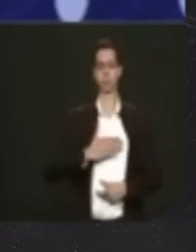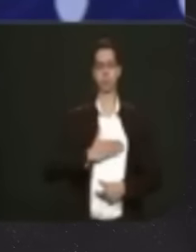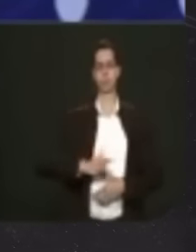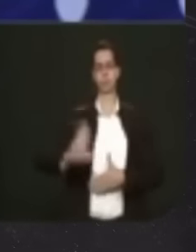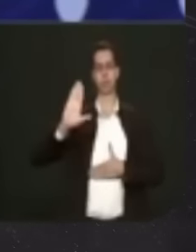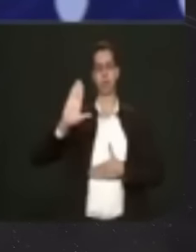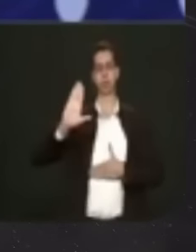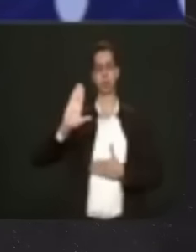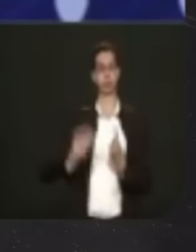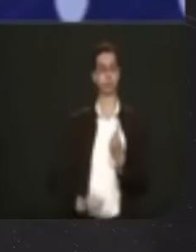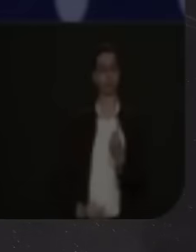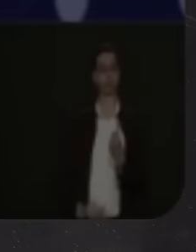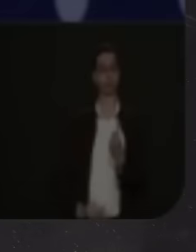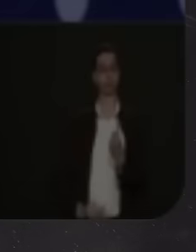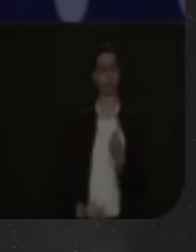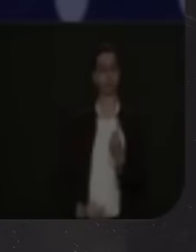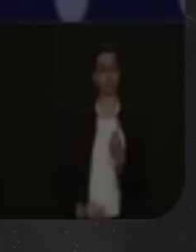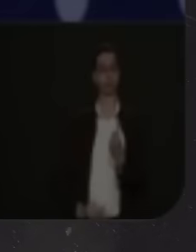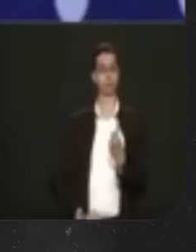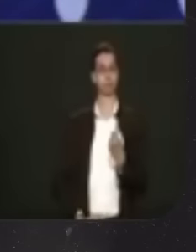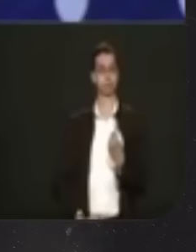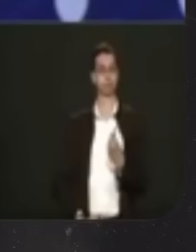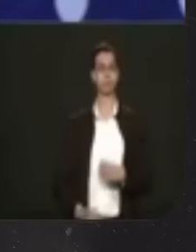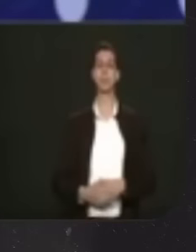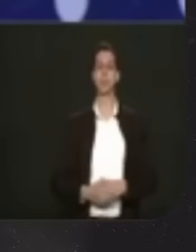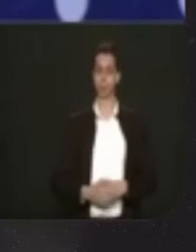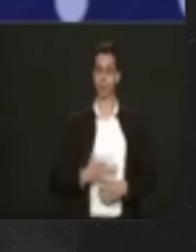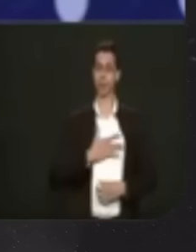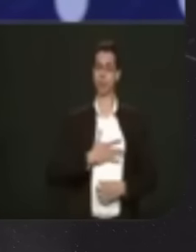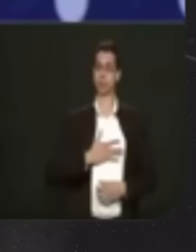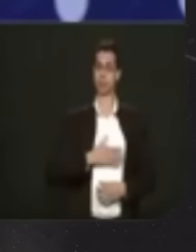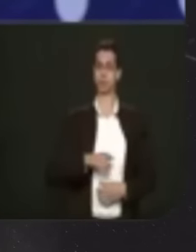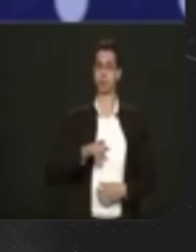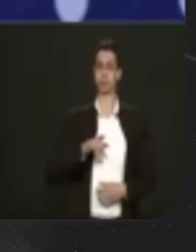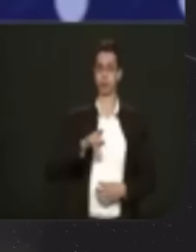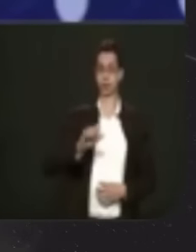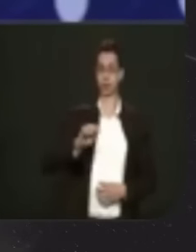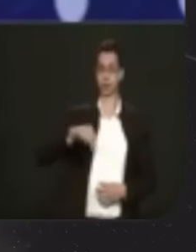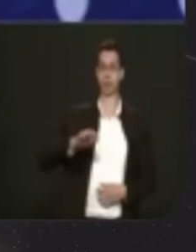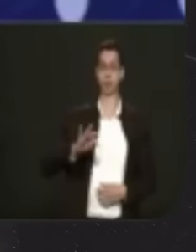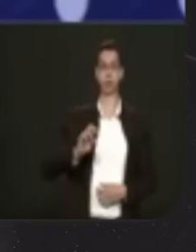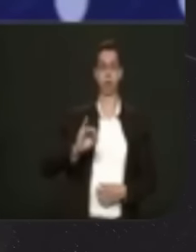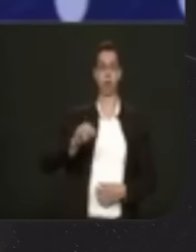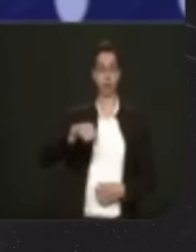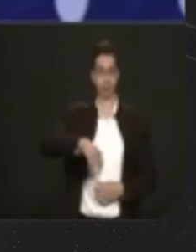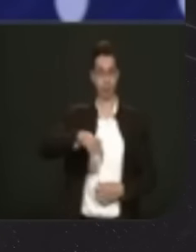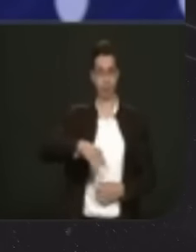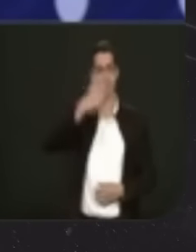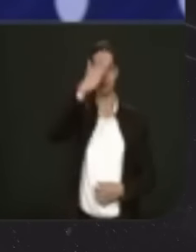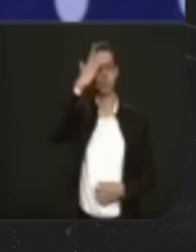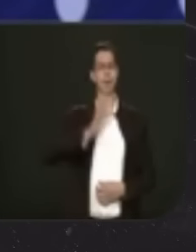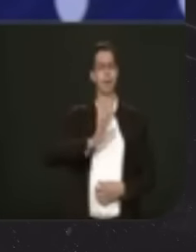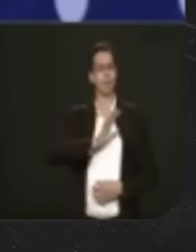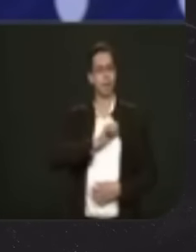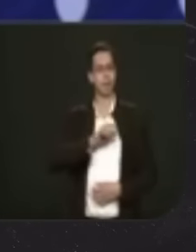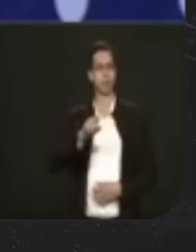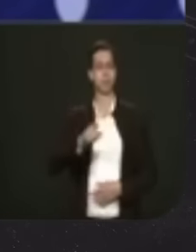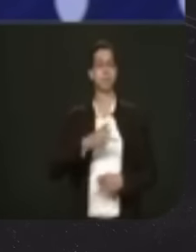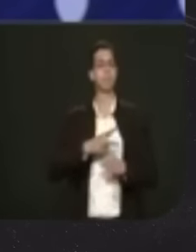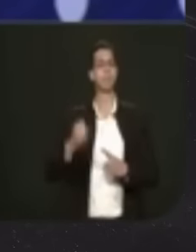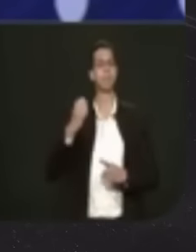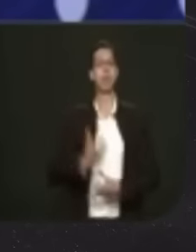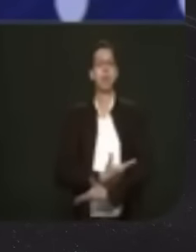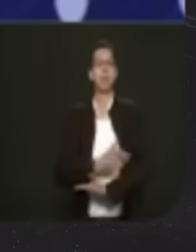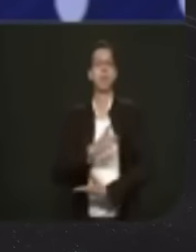é um prazer tá com você tá aqui viu Dev ser única deve ser a única Antônia você é muito bem-vinda você é amada pela população você é heroína Você salvou um bebê eu